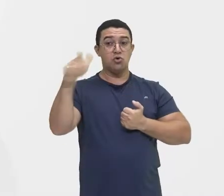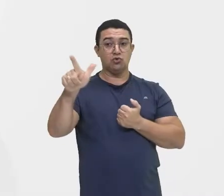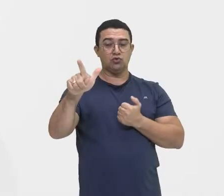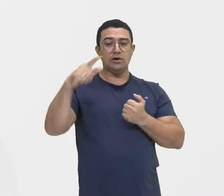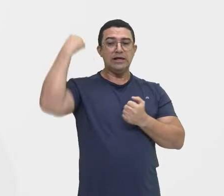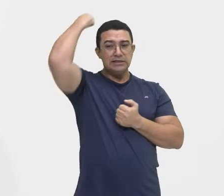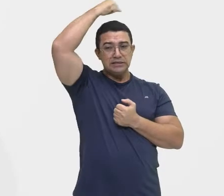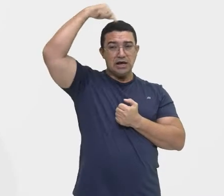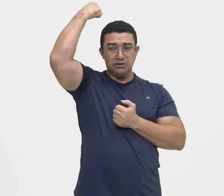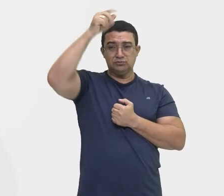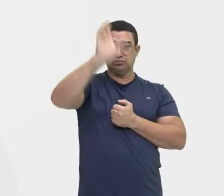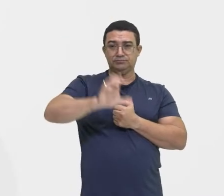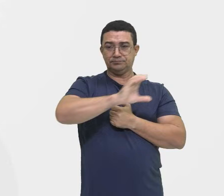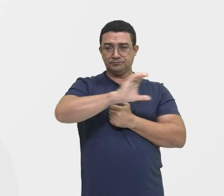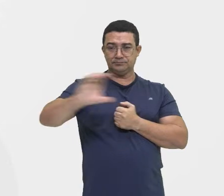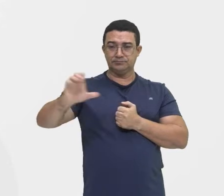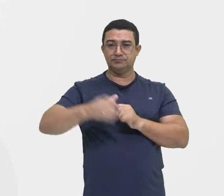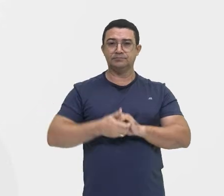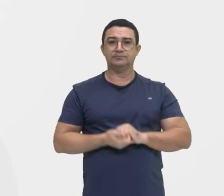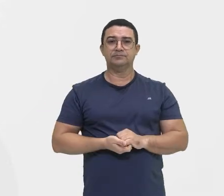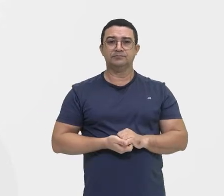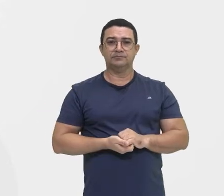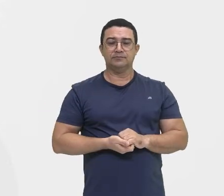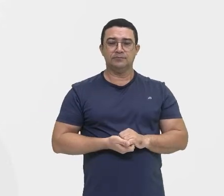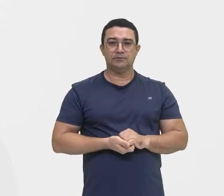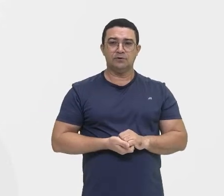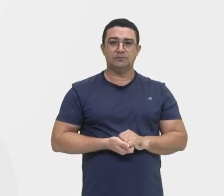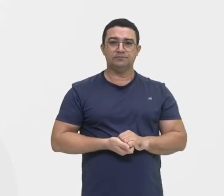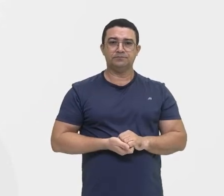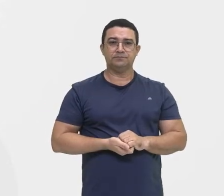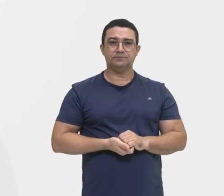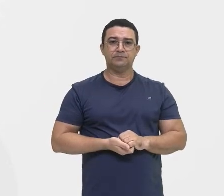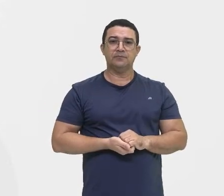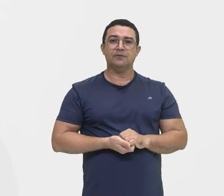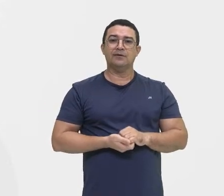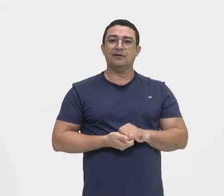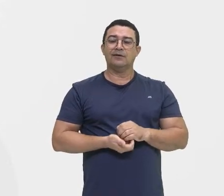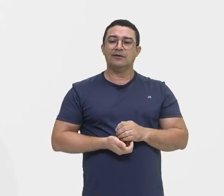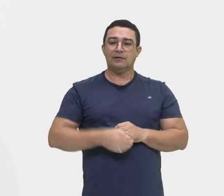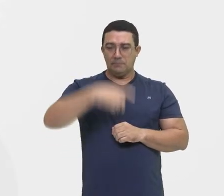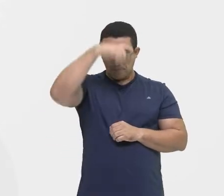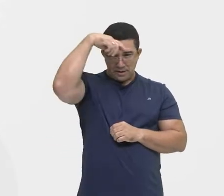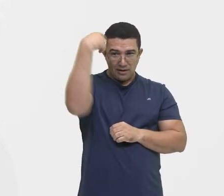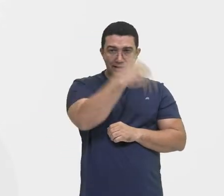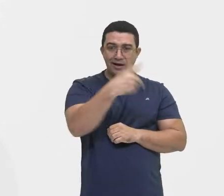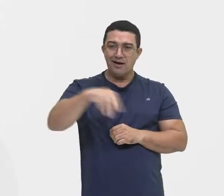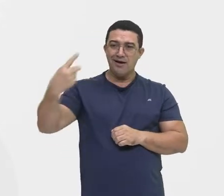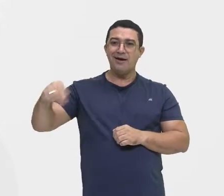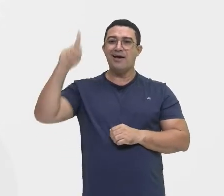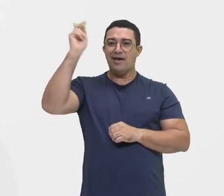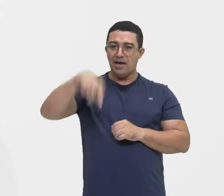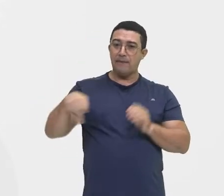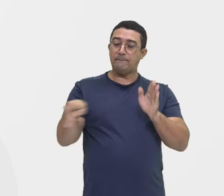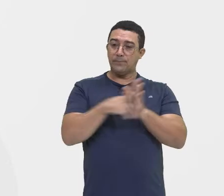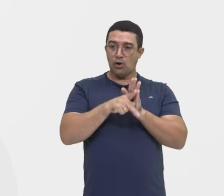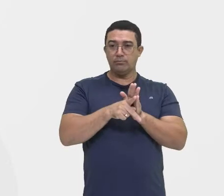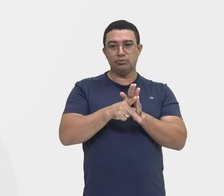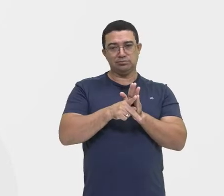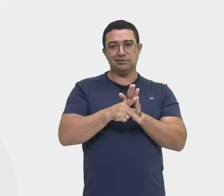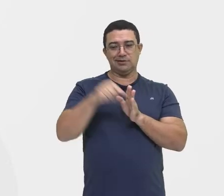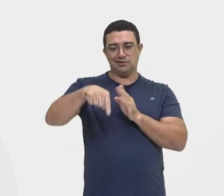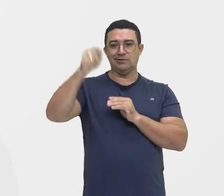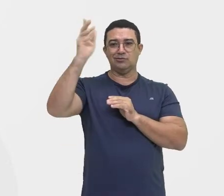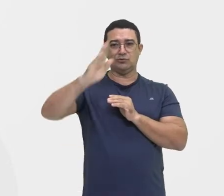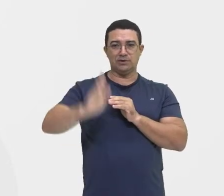umbanda são religiões originalmente brasileiras, mas que surgiram com base em elementos religiosos africanos.